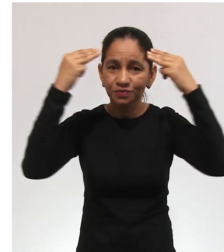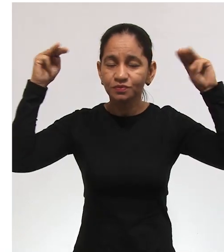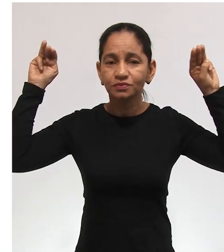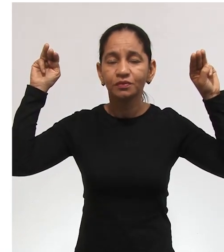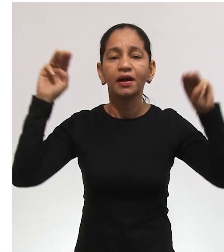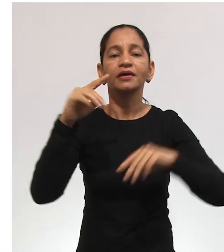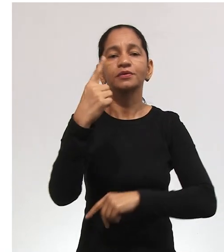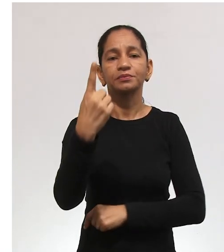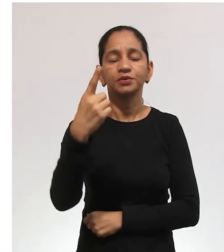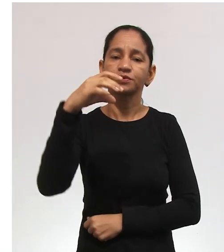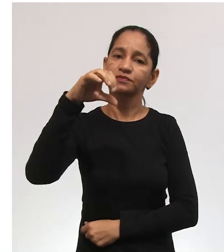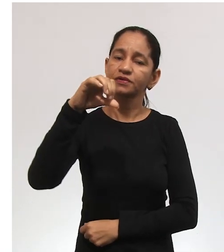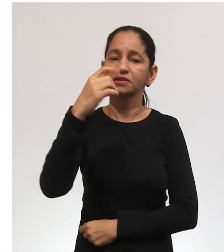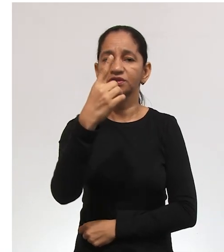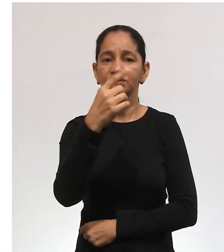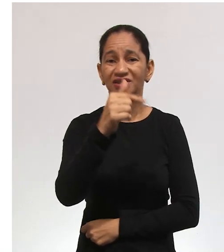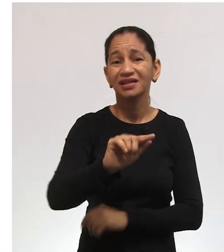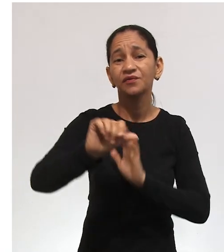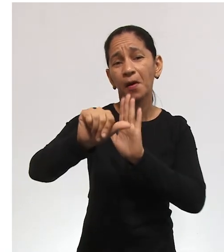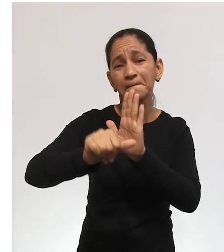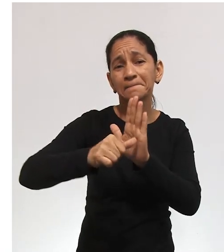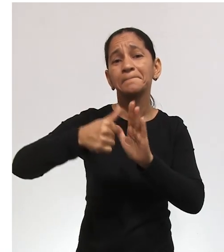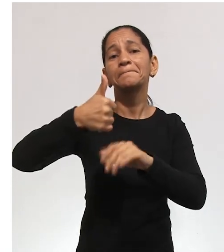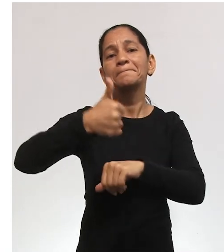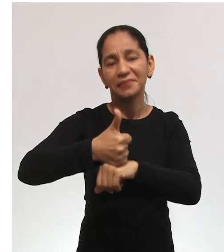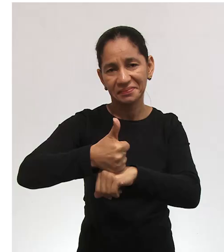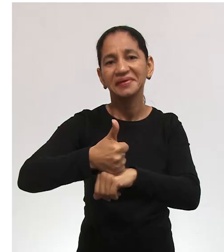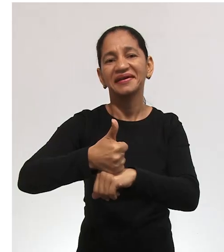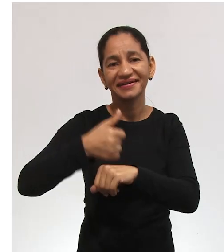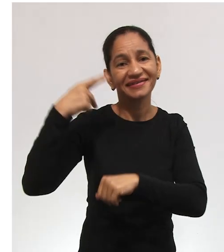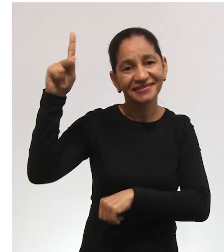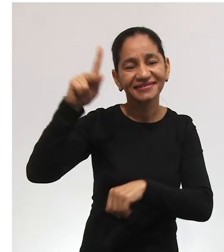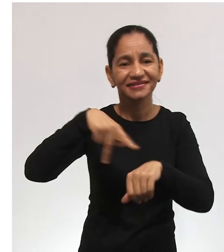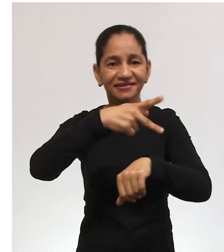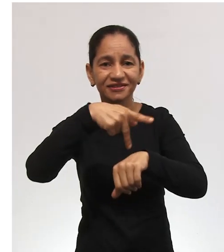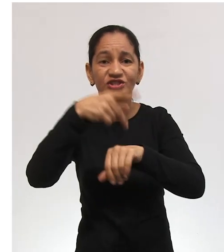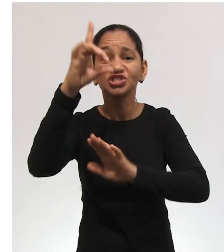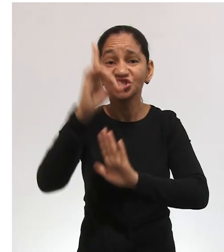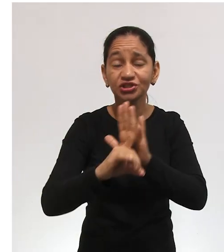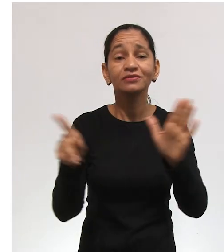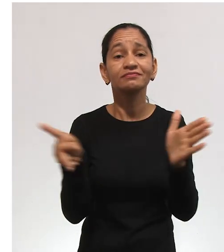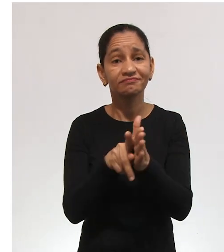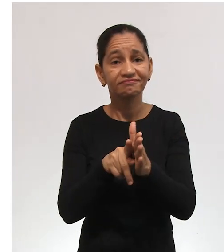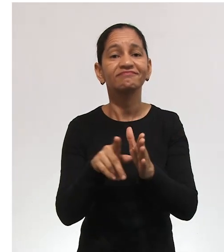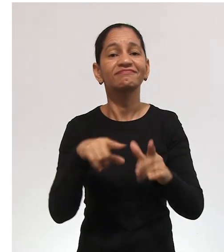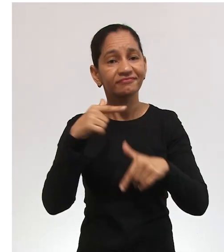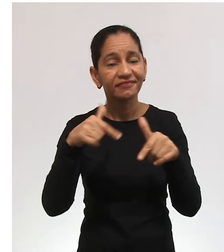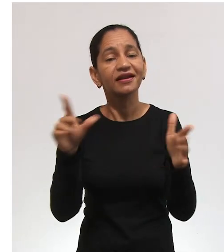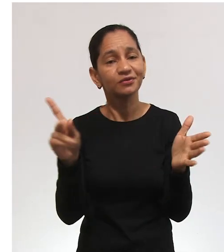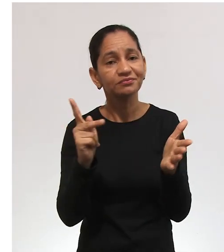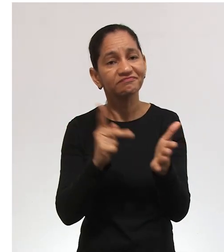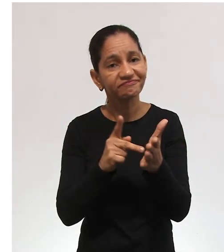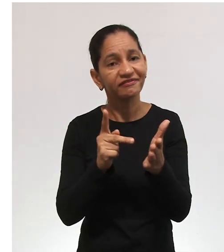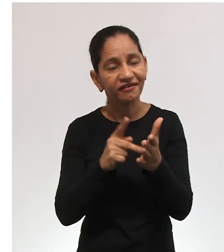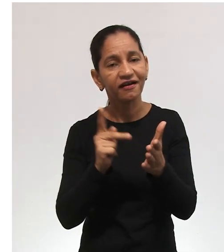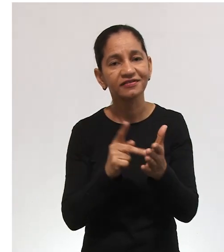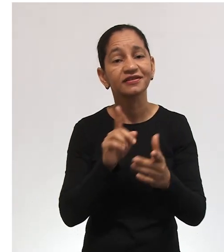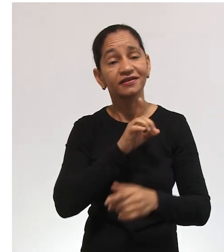de 1917, foi a primeira Constituição a prever direitos trabalhistas. Olha que interessante.